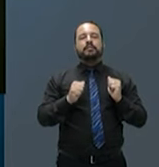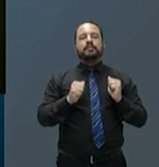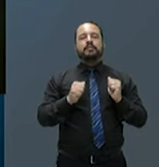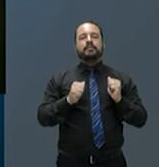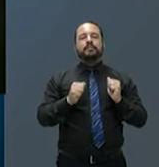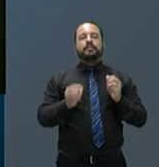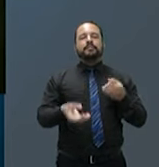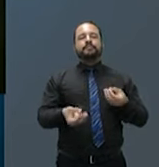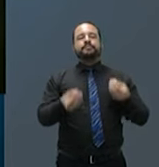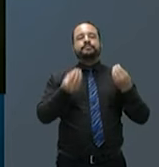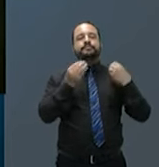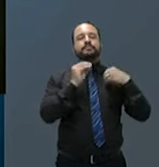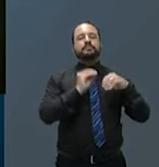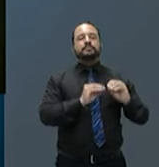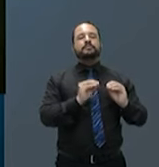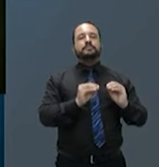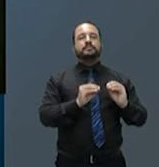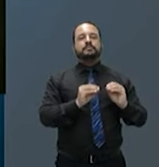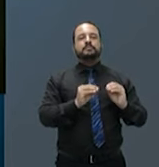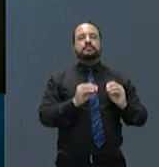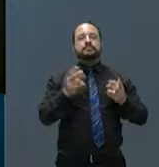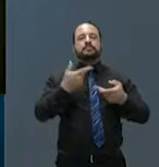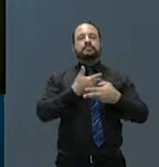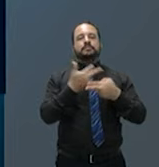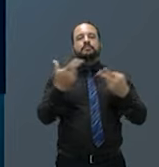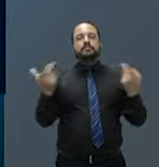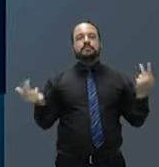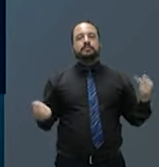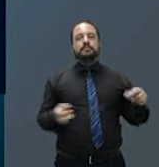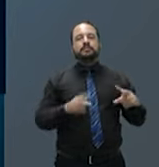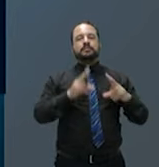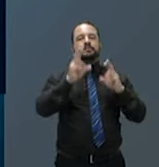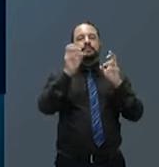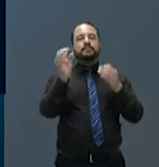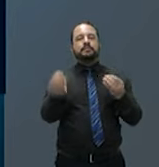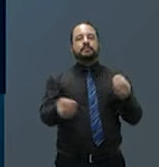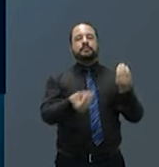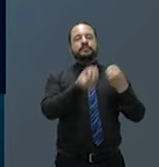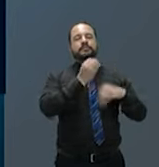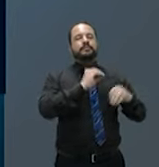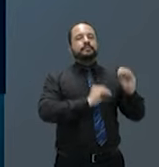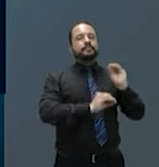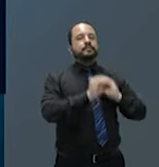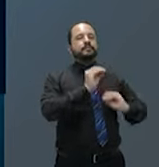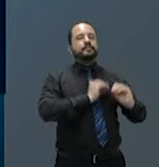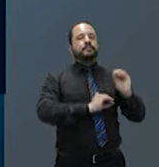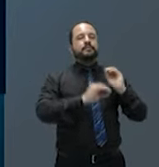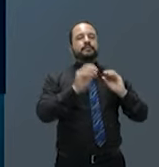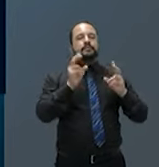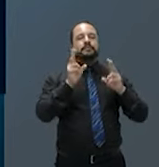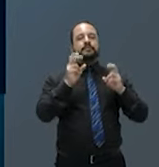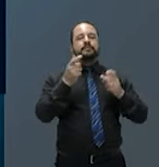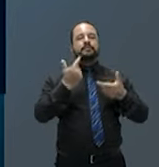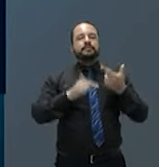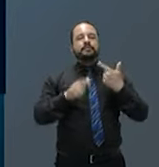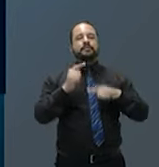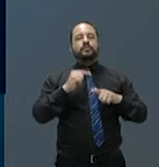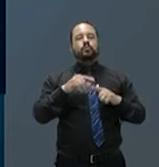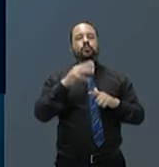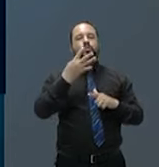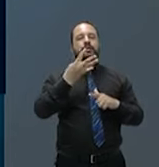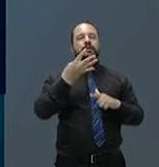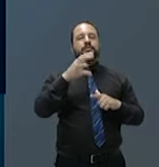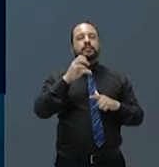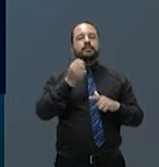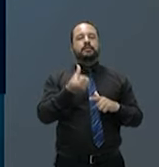recolocar as coisas nos termos previstos daquele tema repetitivo 434. Ao meu